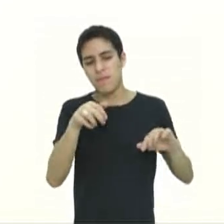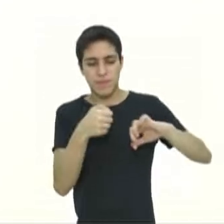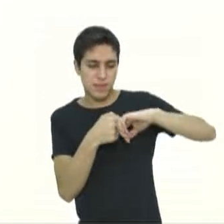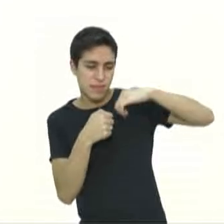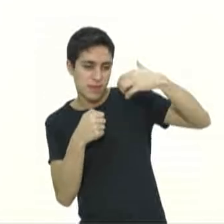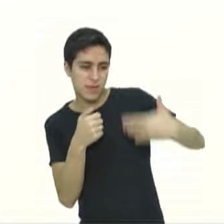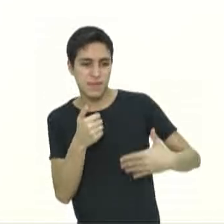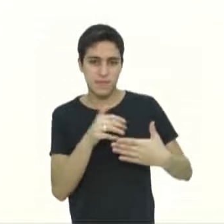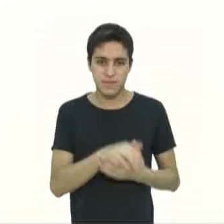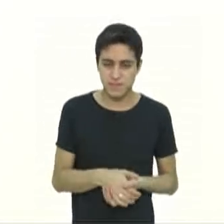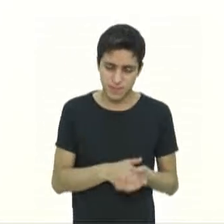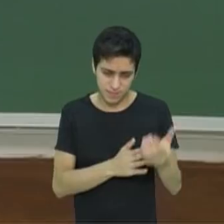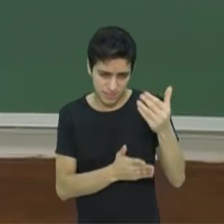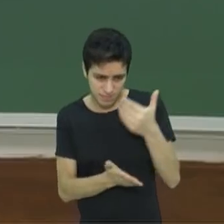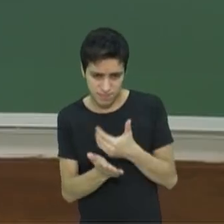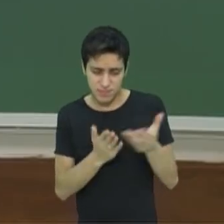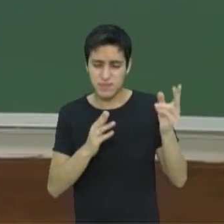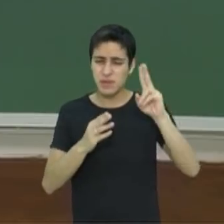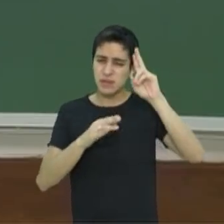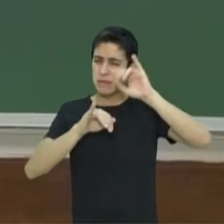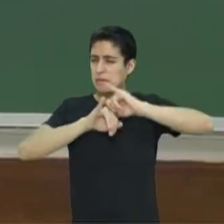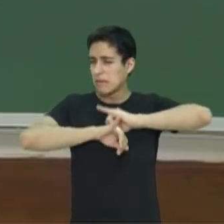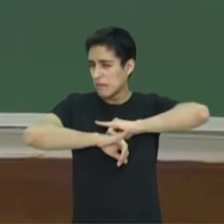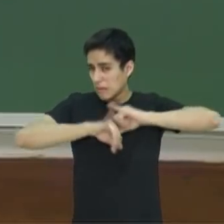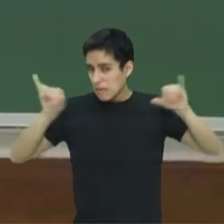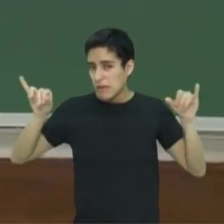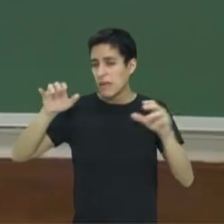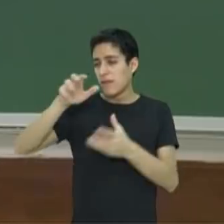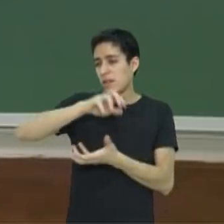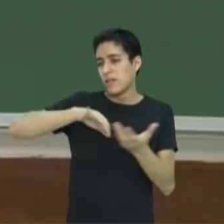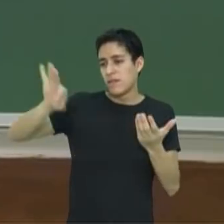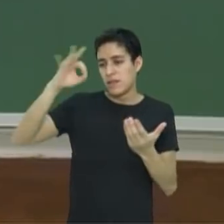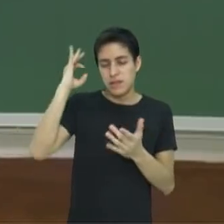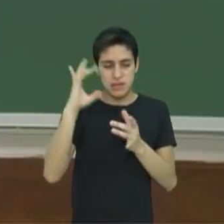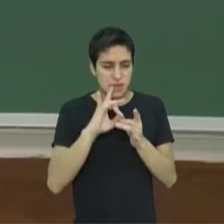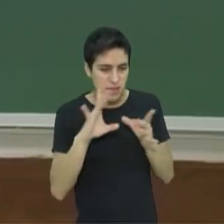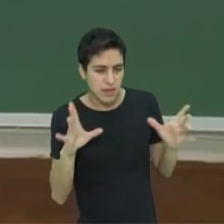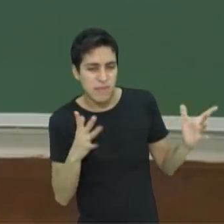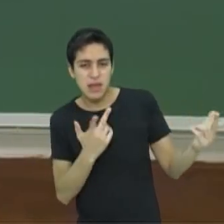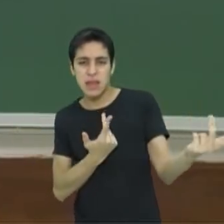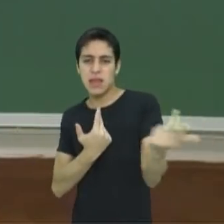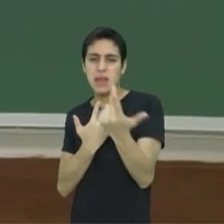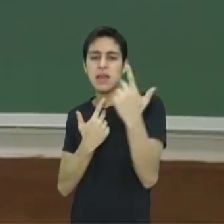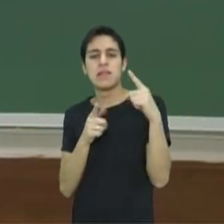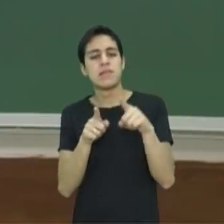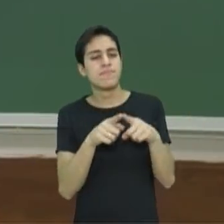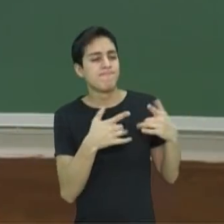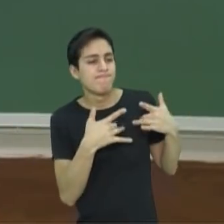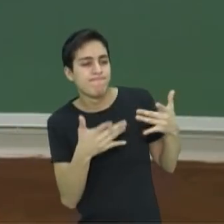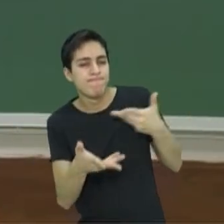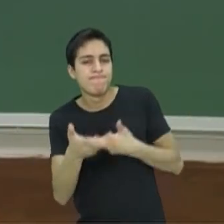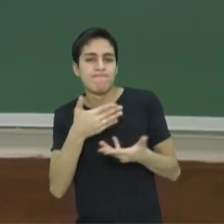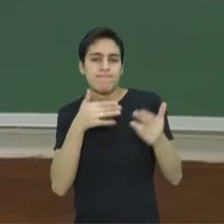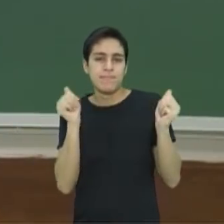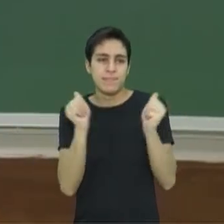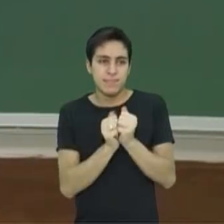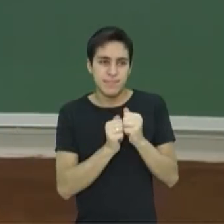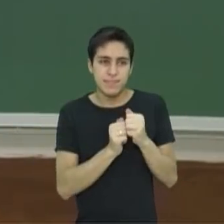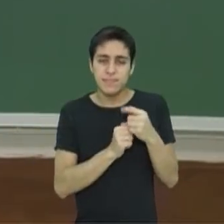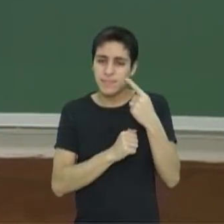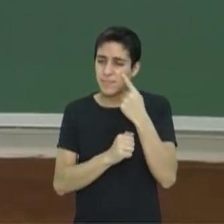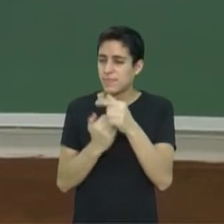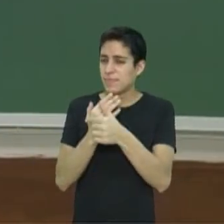Ela inaugurou o grande lema da Revolução Francesa: liberdade, igualdade e fraternidade. Esse texto de